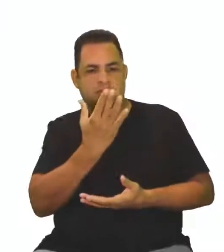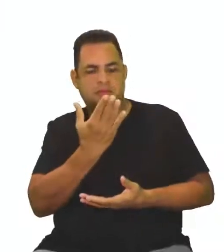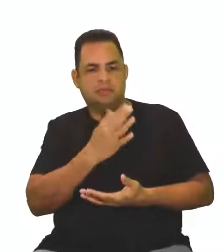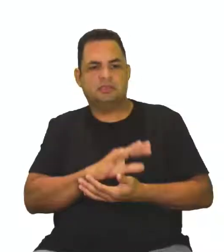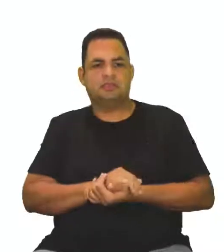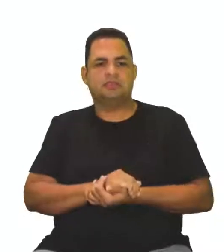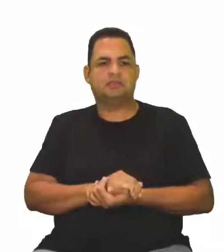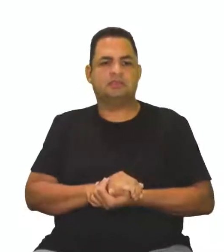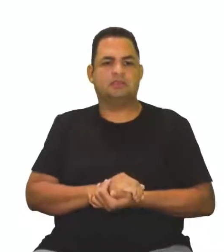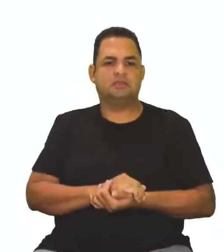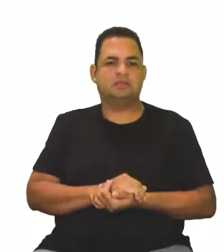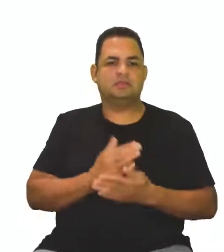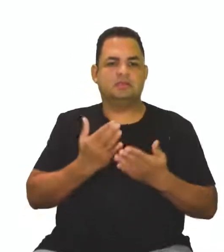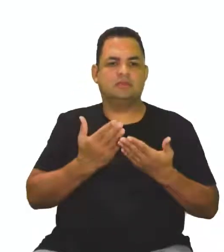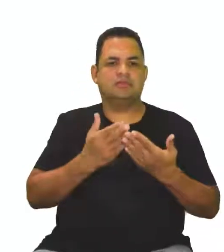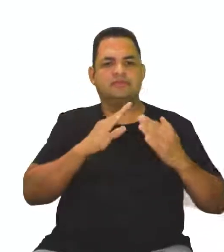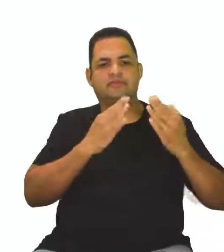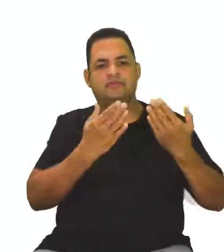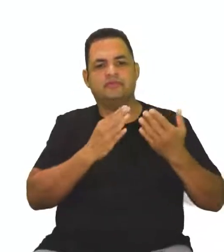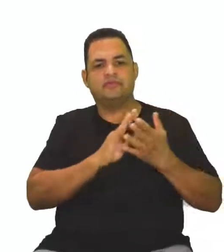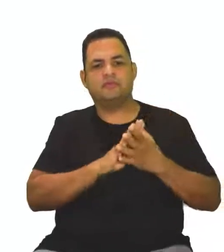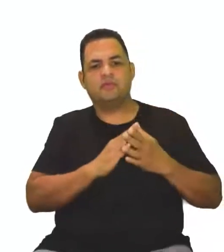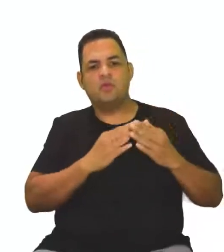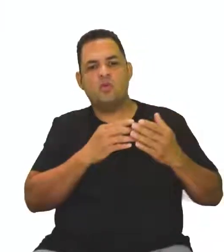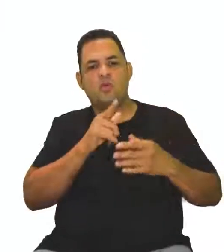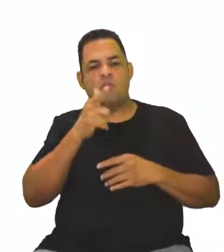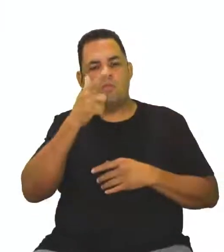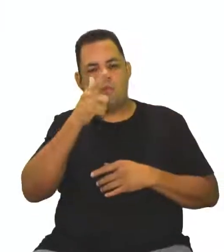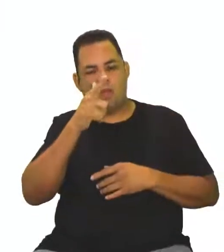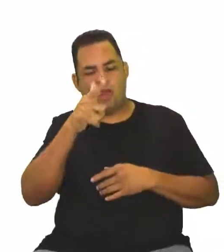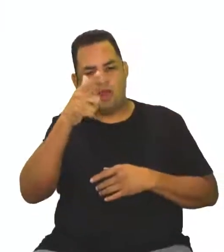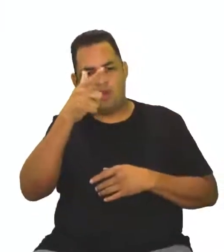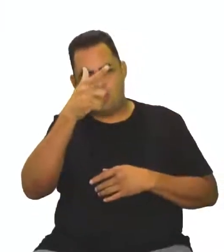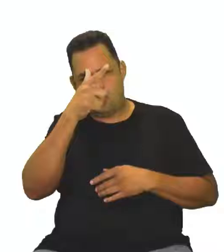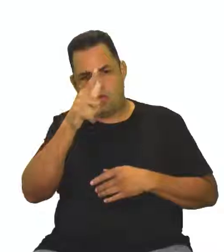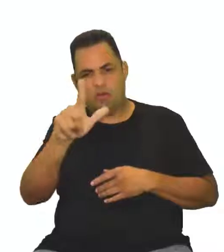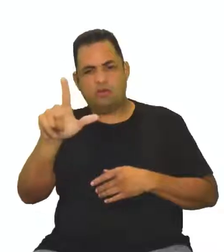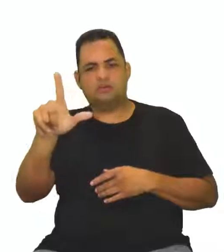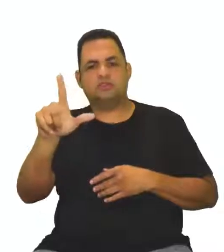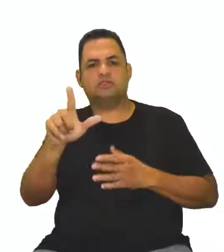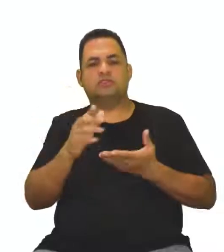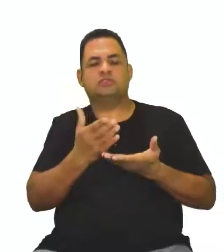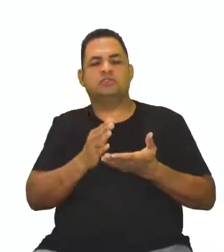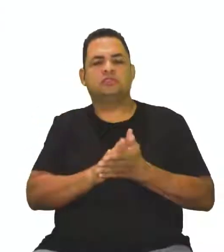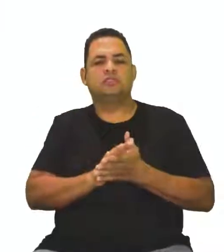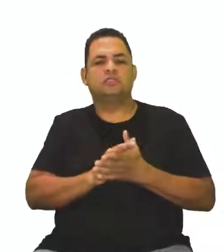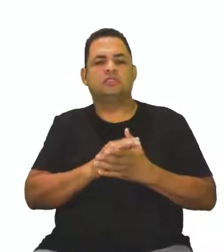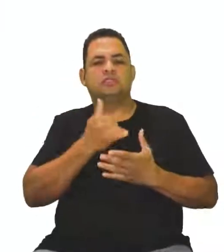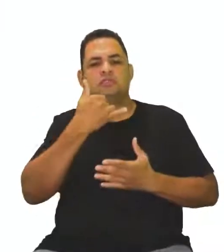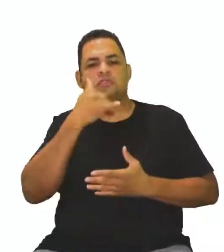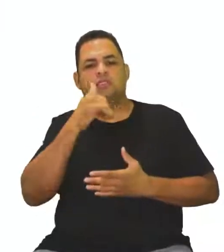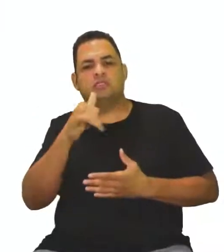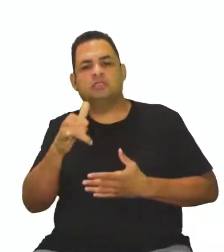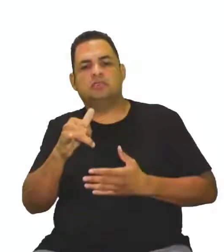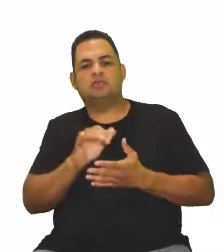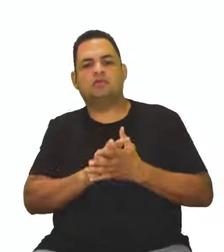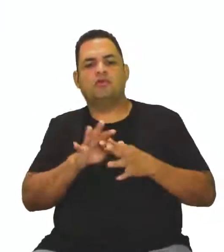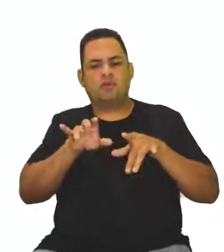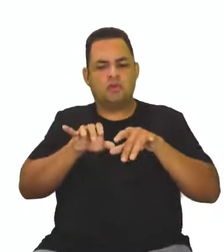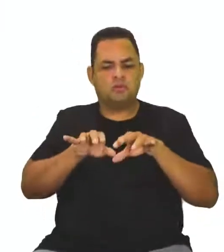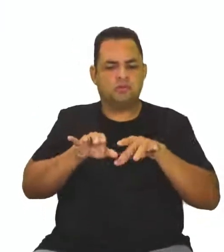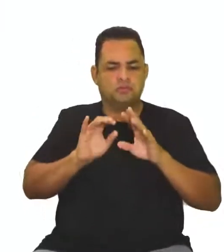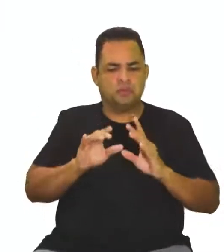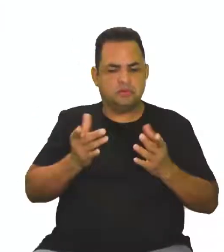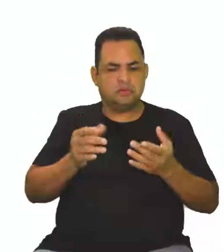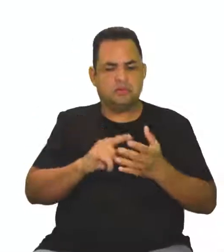foi numa casa de eletrônico, né, deixar uma televisão ou um aparelho de som para consertar, um notebook, você pode